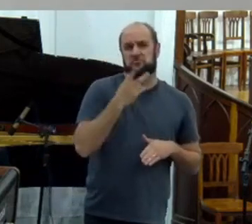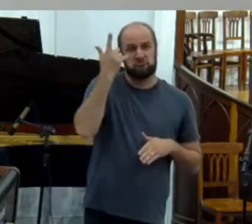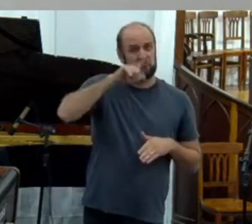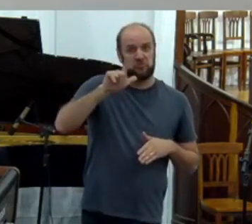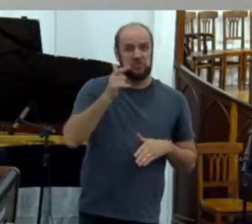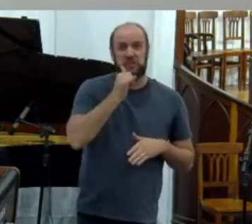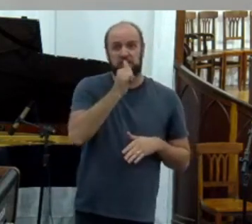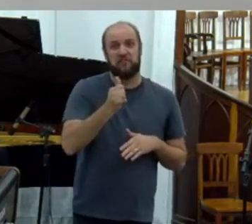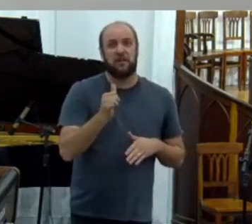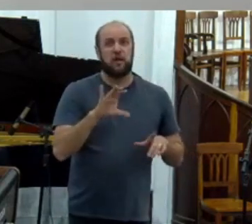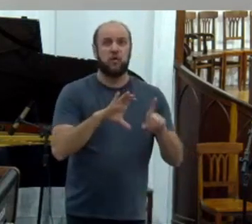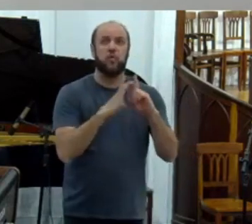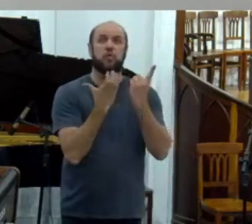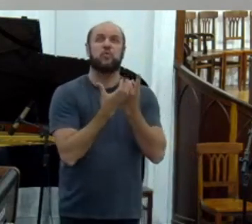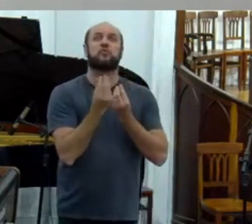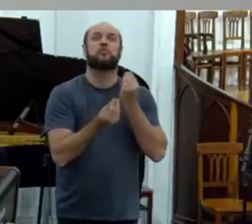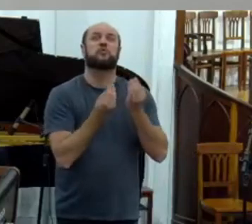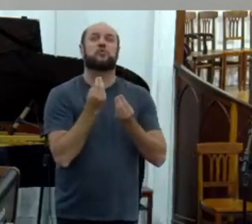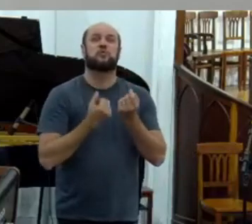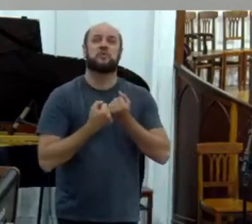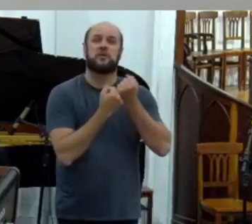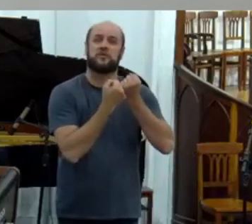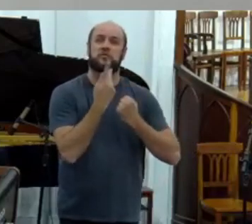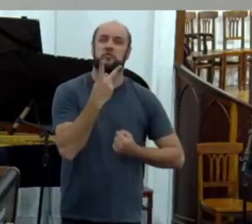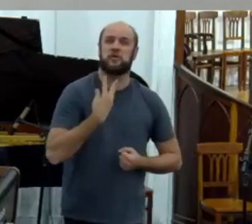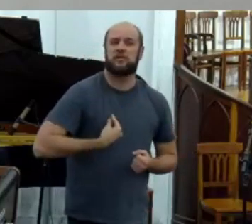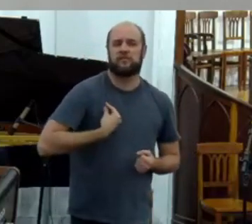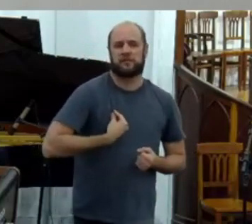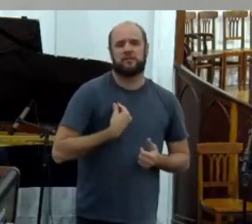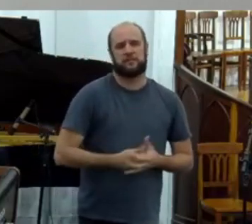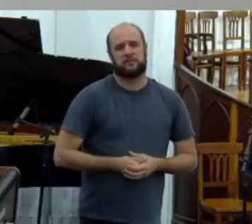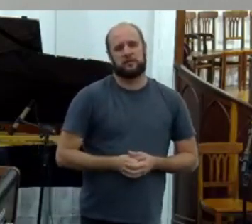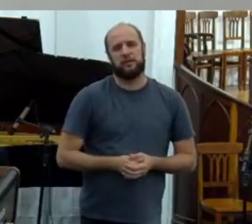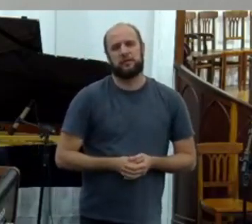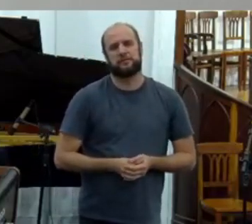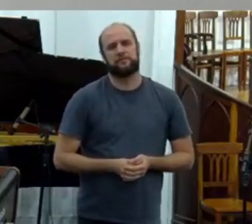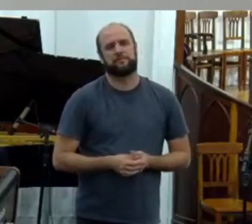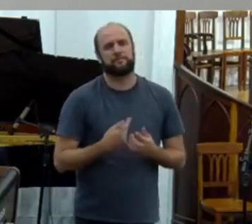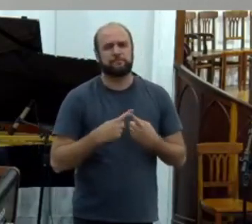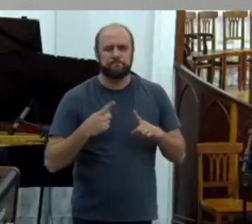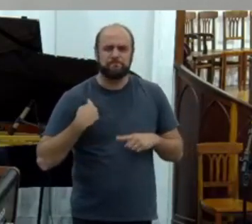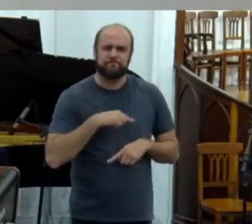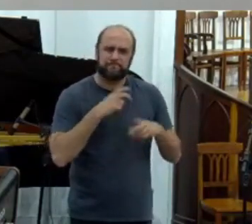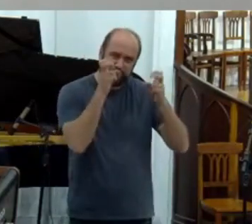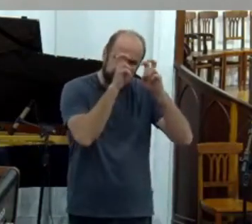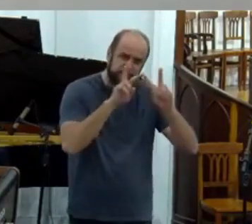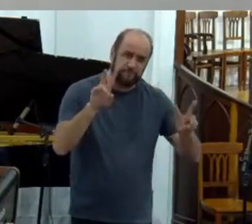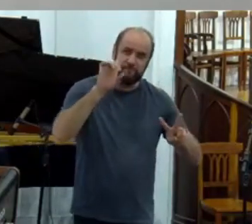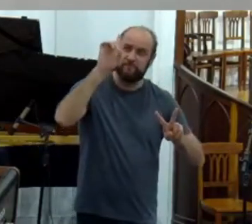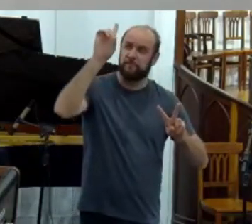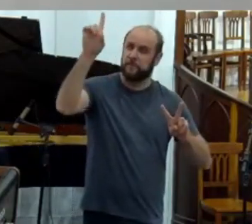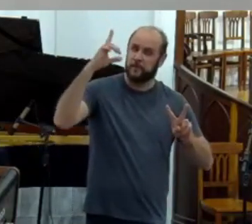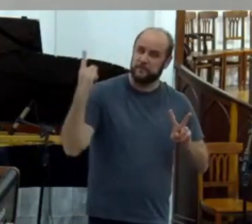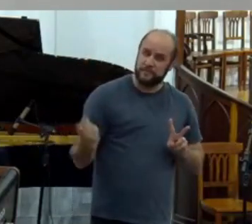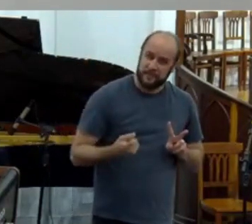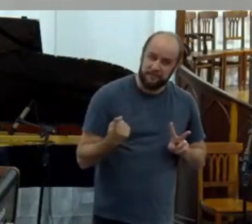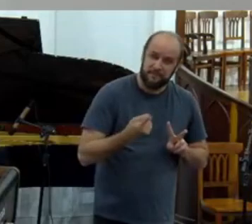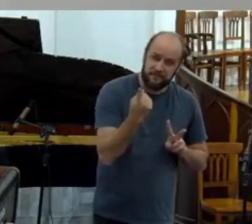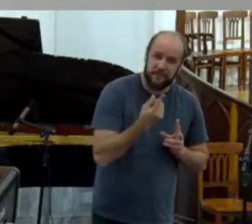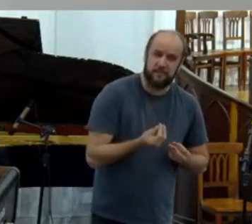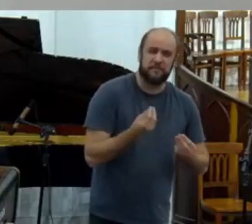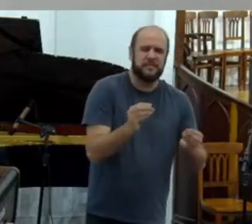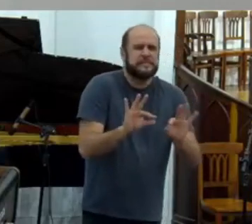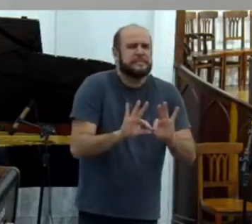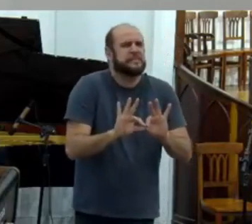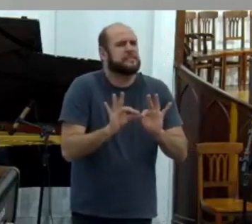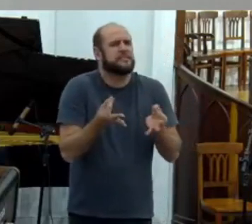este culto contribuirá especificamente para a sua vida. Mas quando a nossa perspectiva vem do Deus que é eterno, simplesmente estarmos na presença